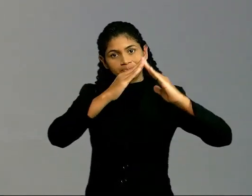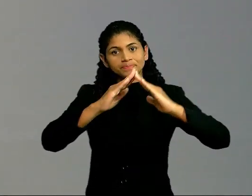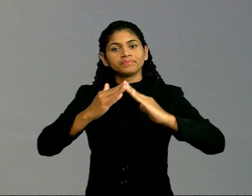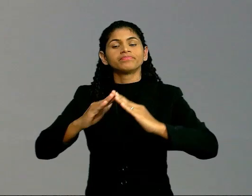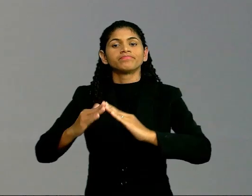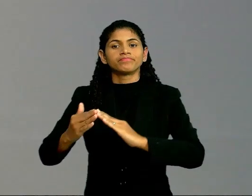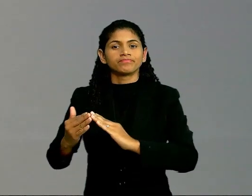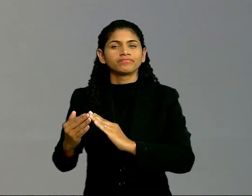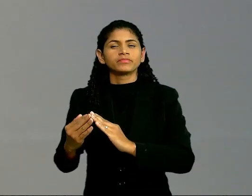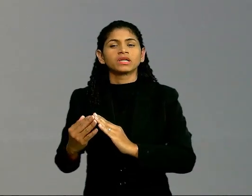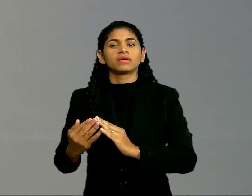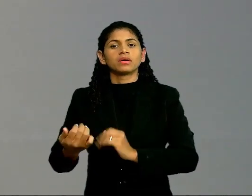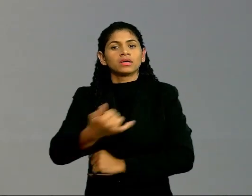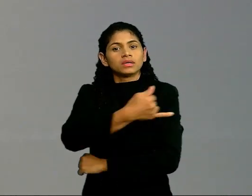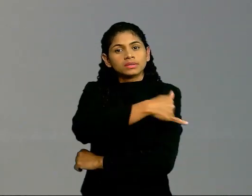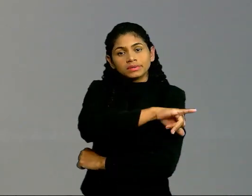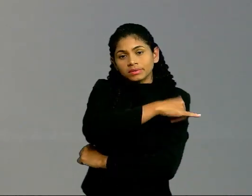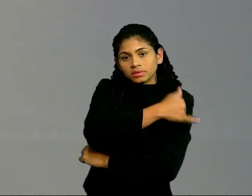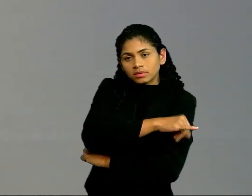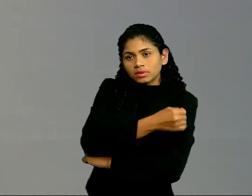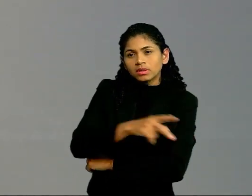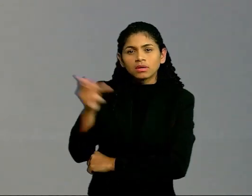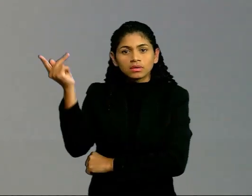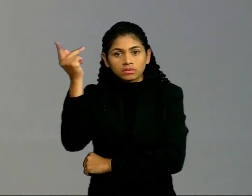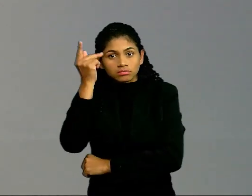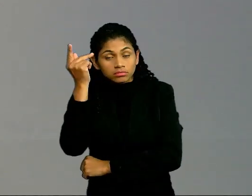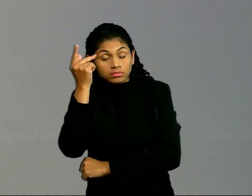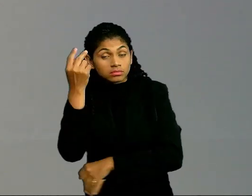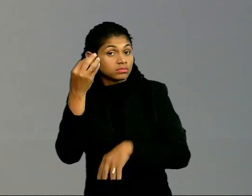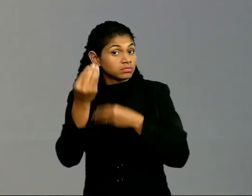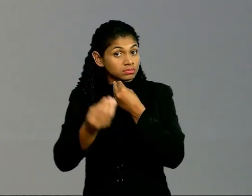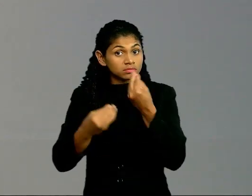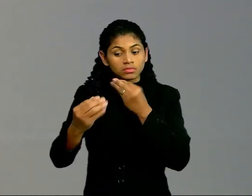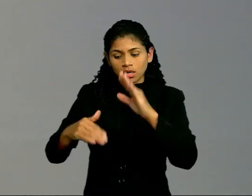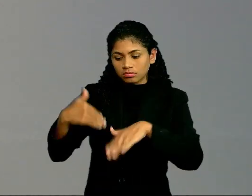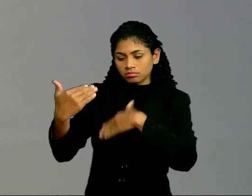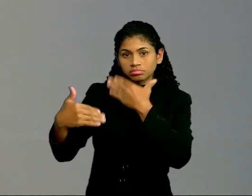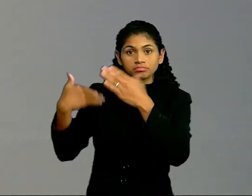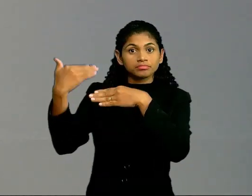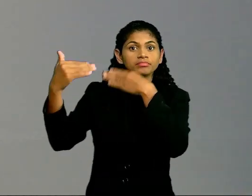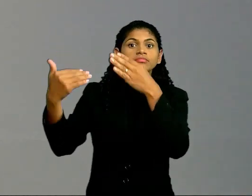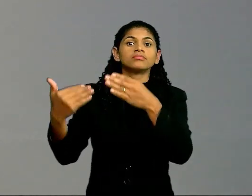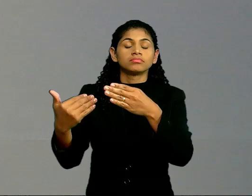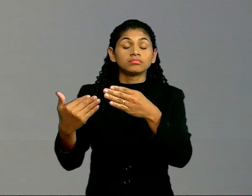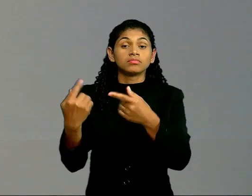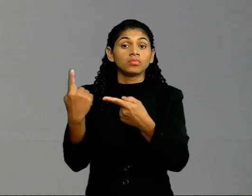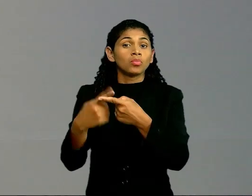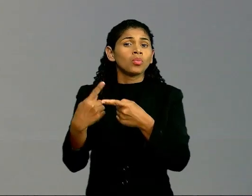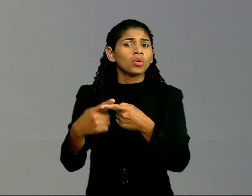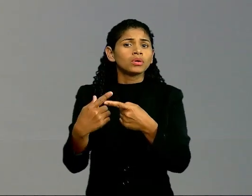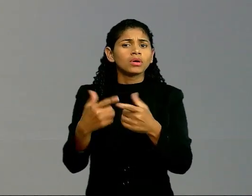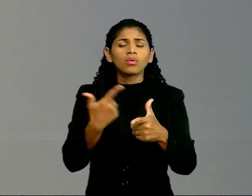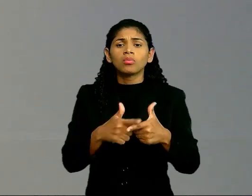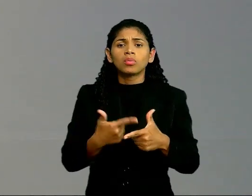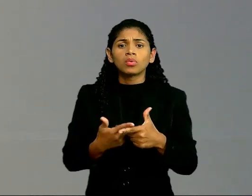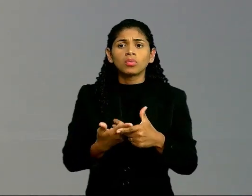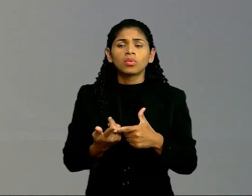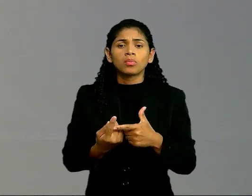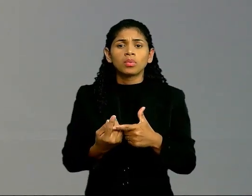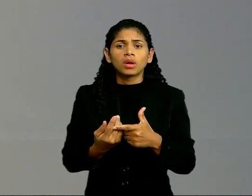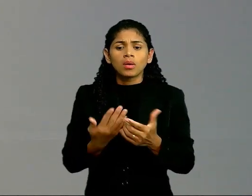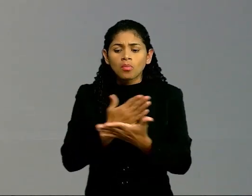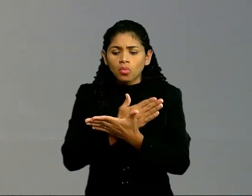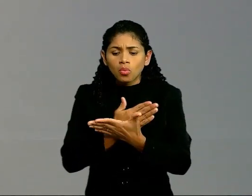São Paulo, enfim, como se dá esse processo, e aí a gente entende por que é um problema embrionário, não é? Então, quando a gente